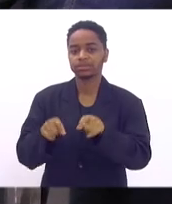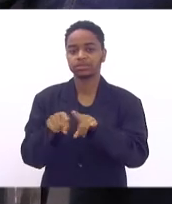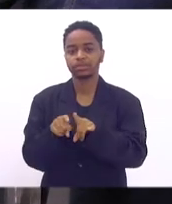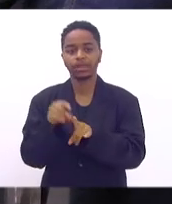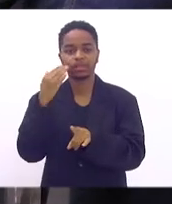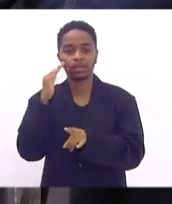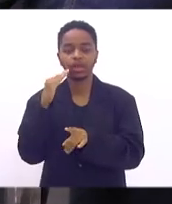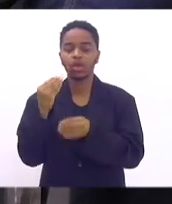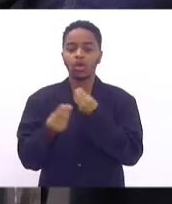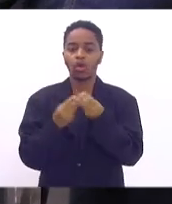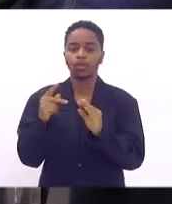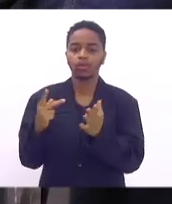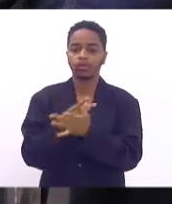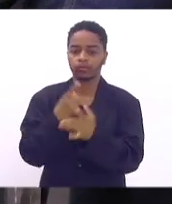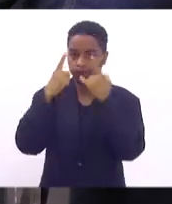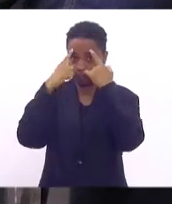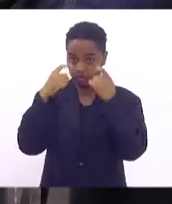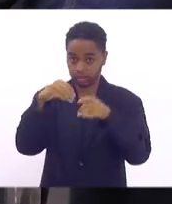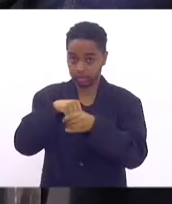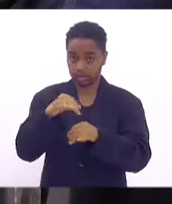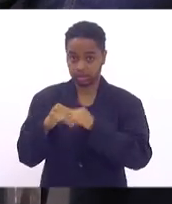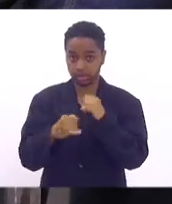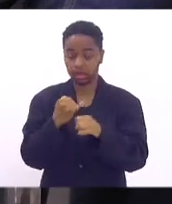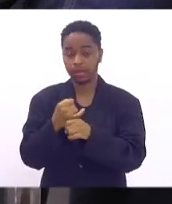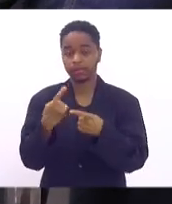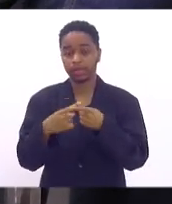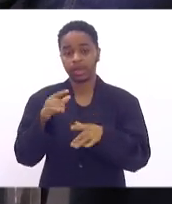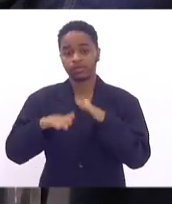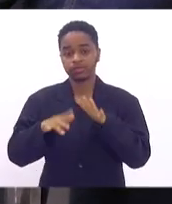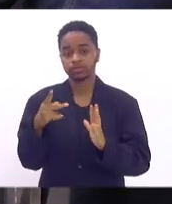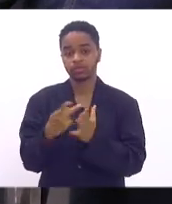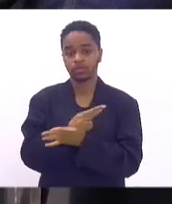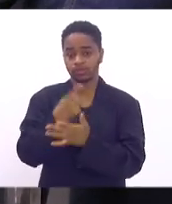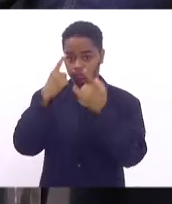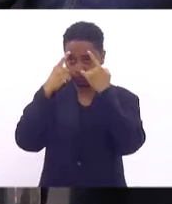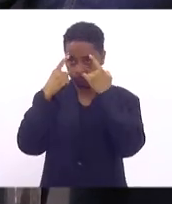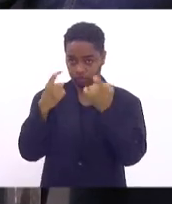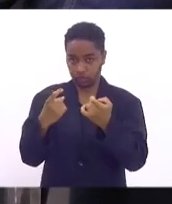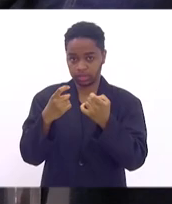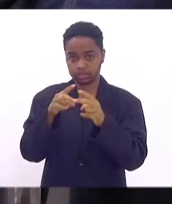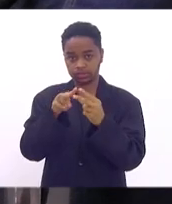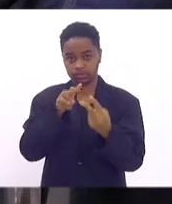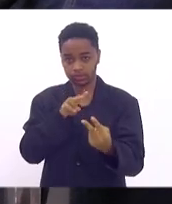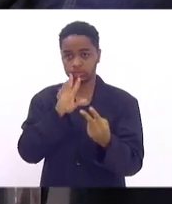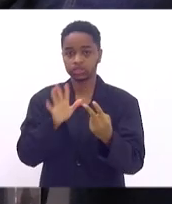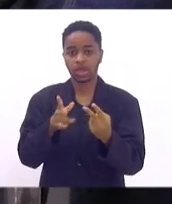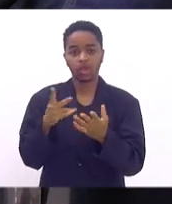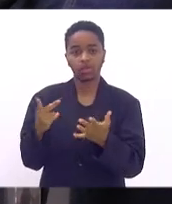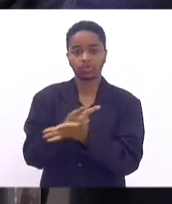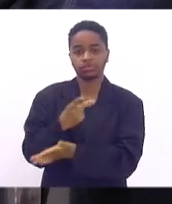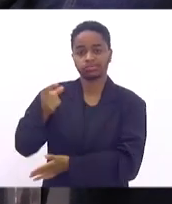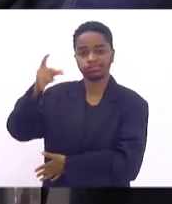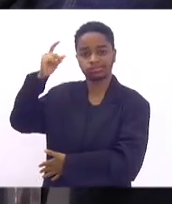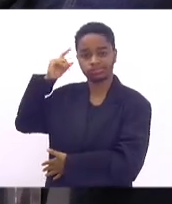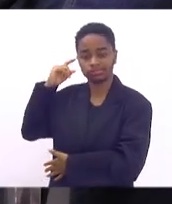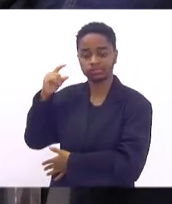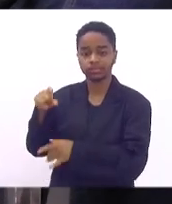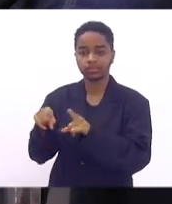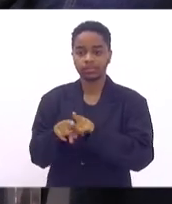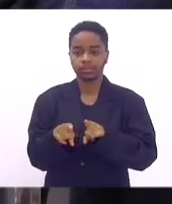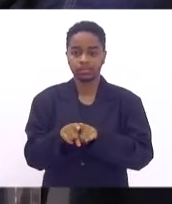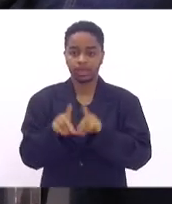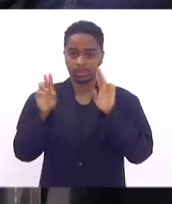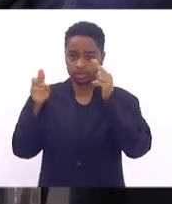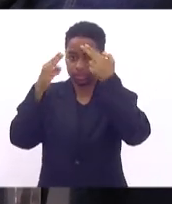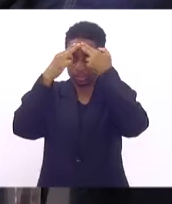estágios de violência como que essa pessoa chega. Às vezes chega num estágio de violência que já aconteceu há muito tempo atrás, um